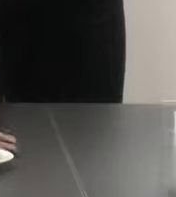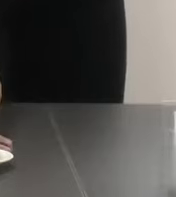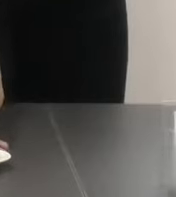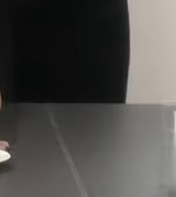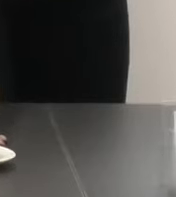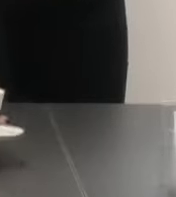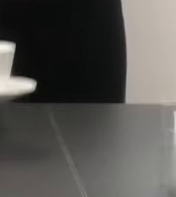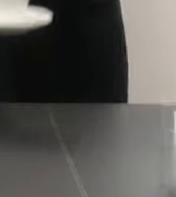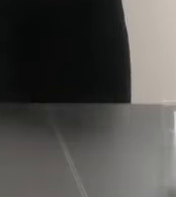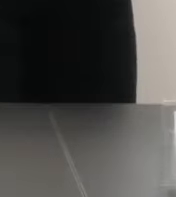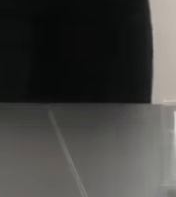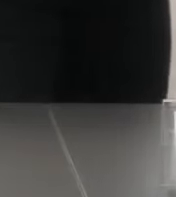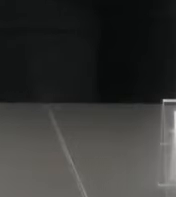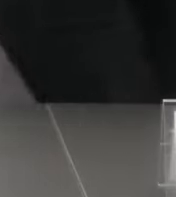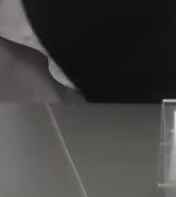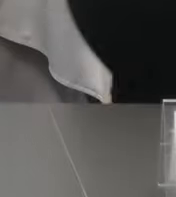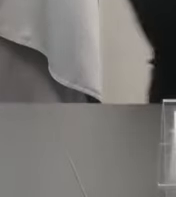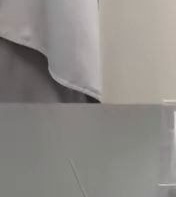Parabéns.